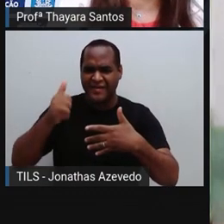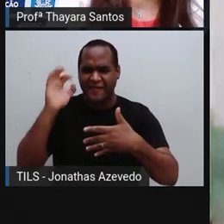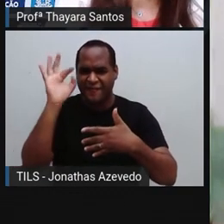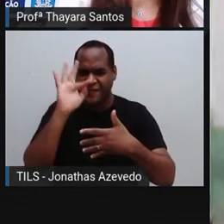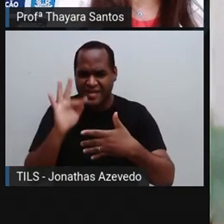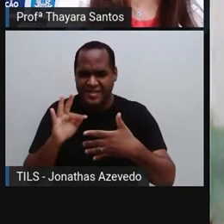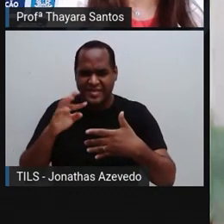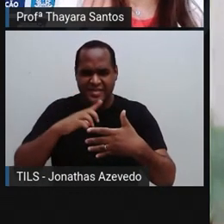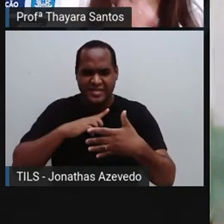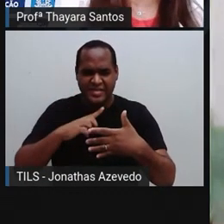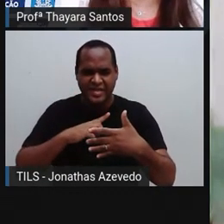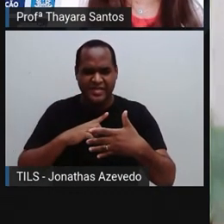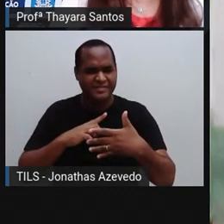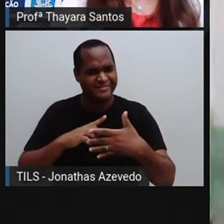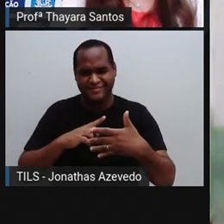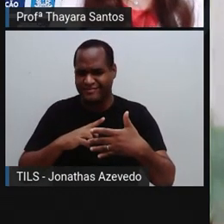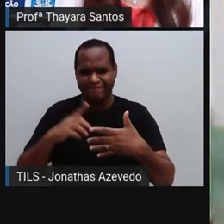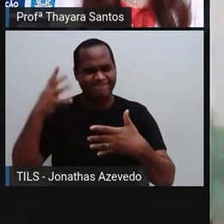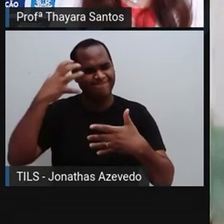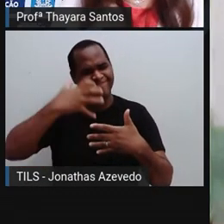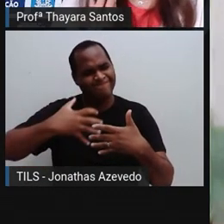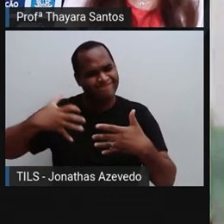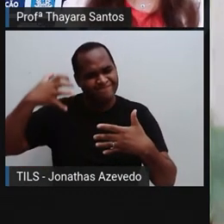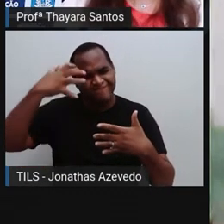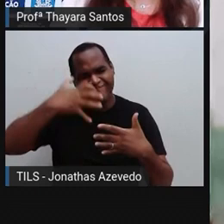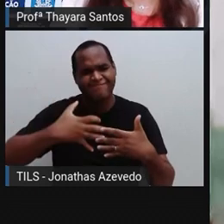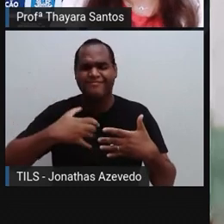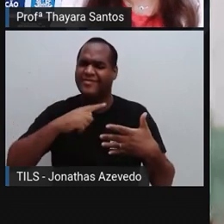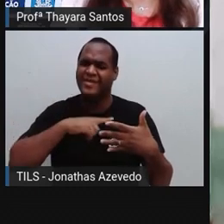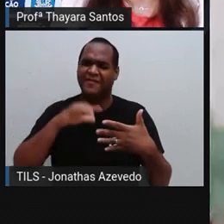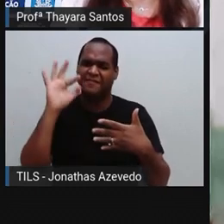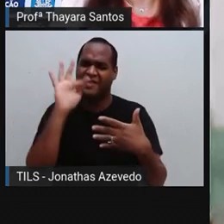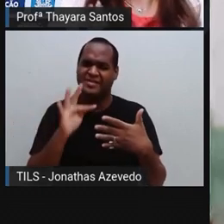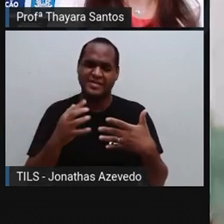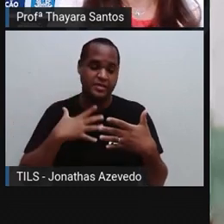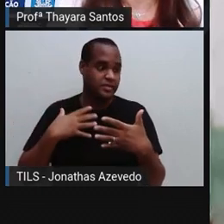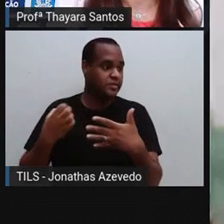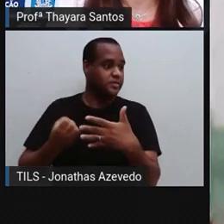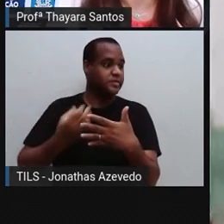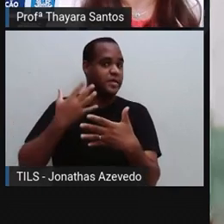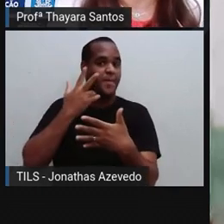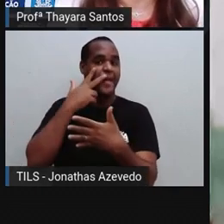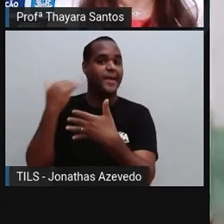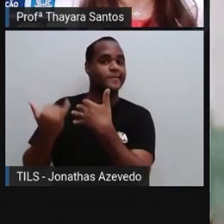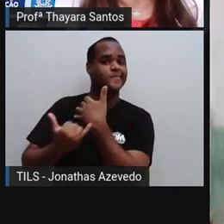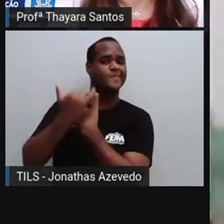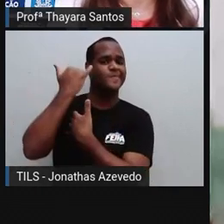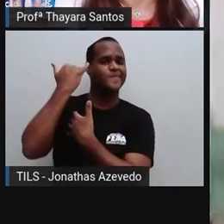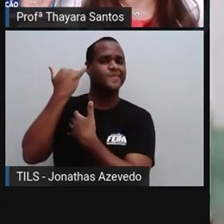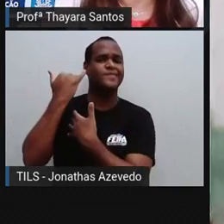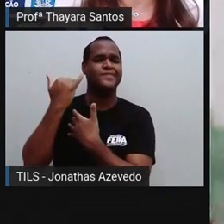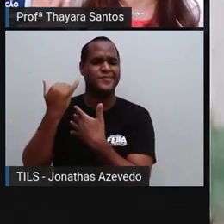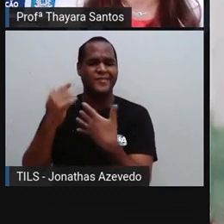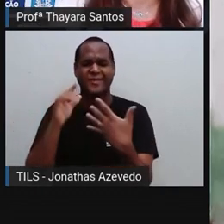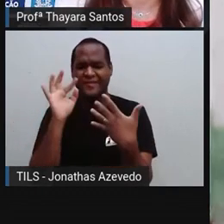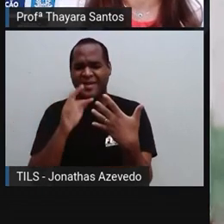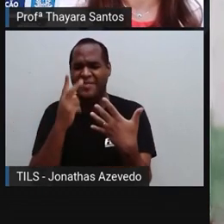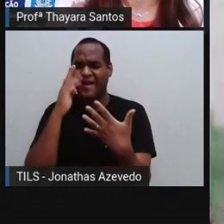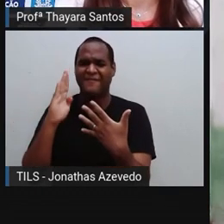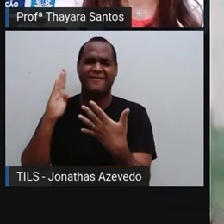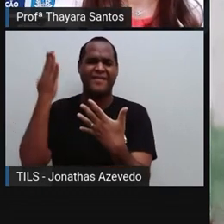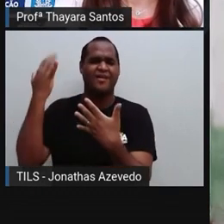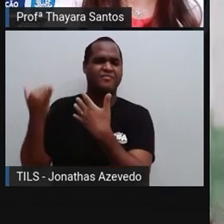felicidade. A pessoa, naquele momento ali que está utilizando, ela tem a sensação de felicidade, mas aquela felicidade ali é temporária, é uma sensação